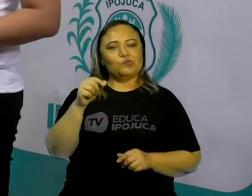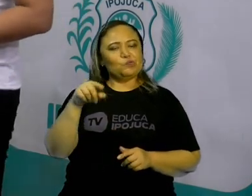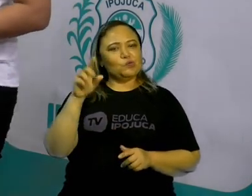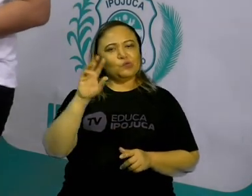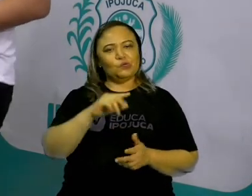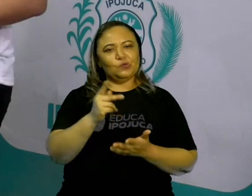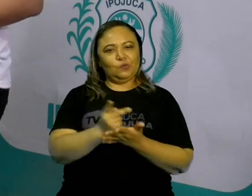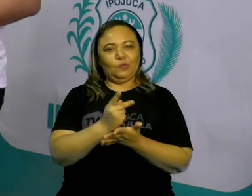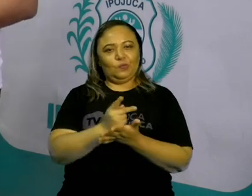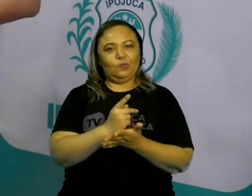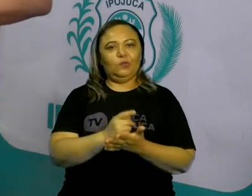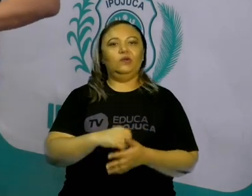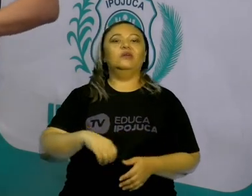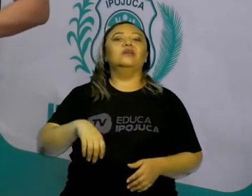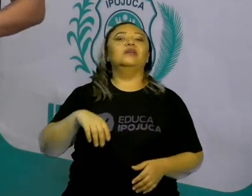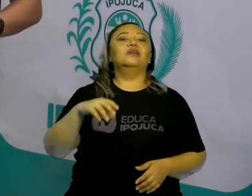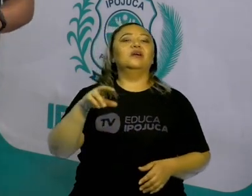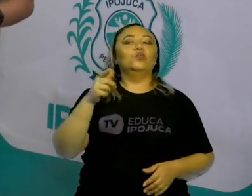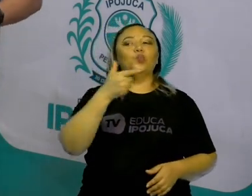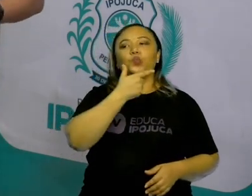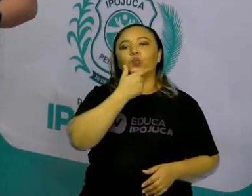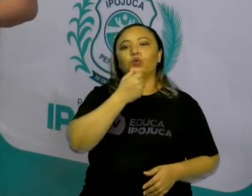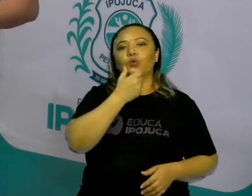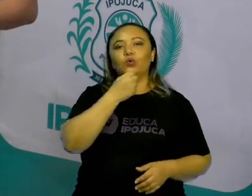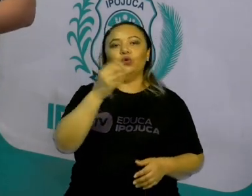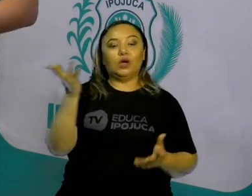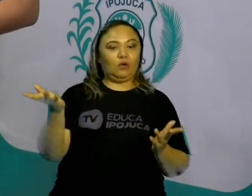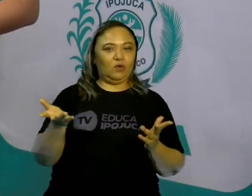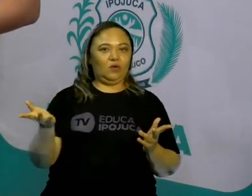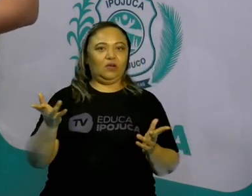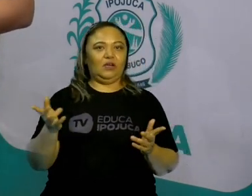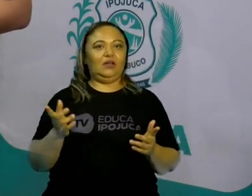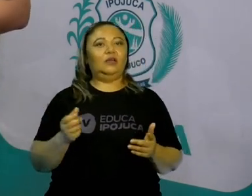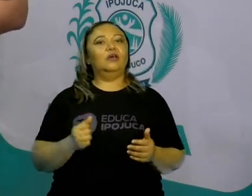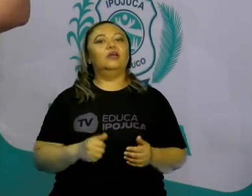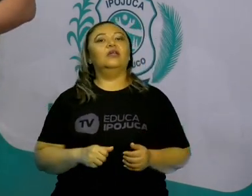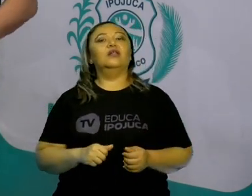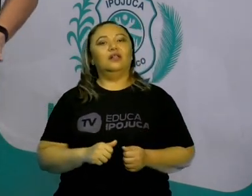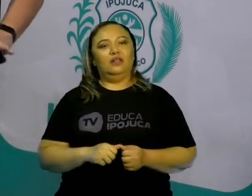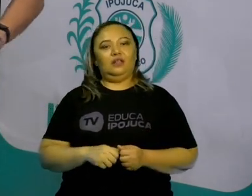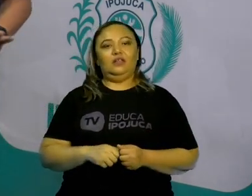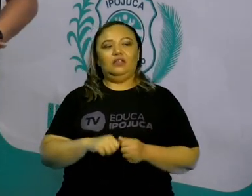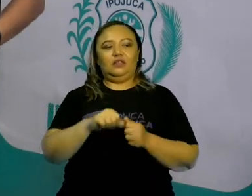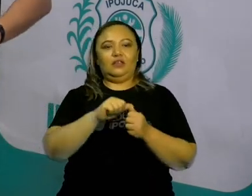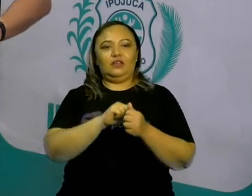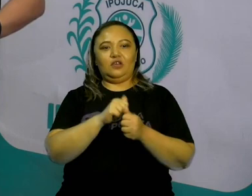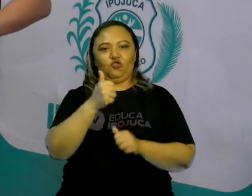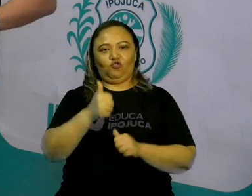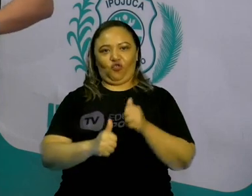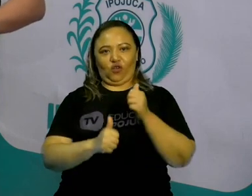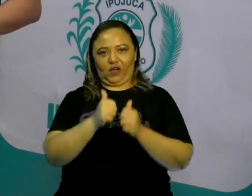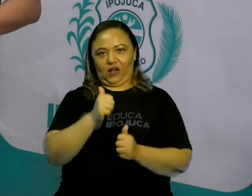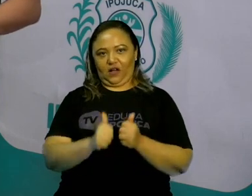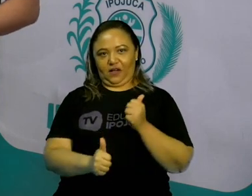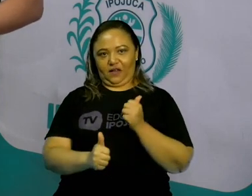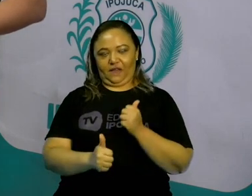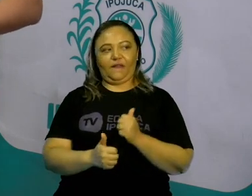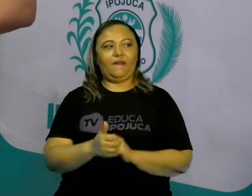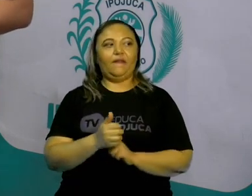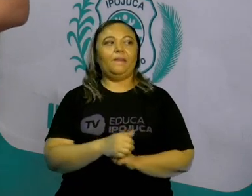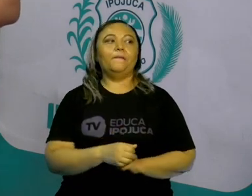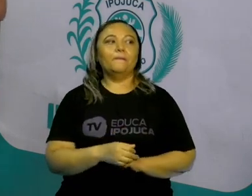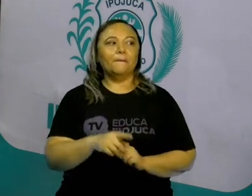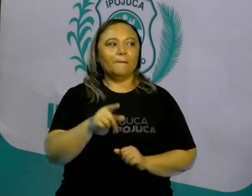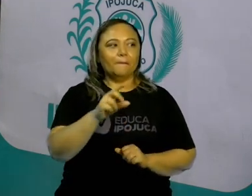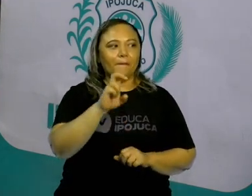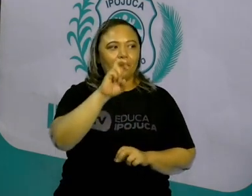Romeu? Chance agora, ele entendeu. A chance agora é de 5 oitavos. Já respondeu logo de cara. Pois